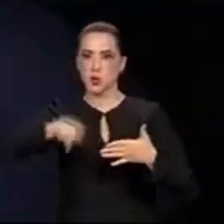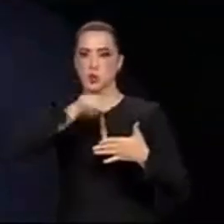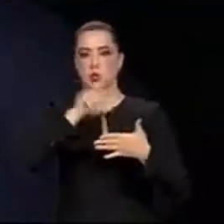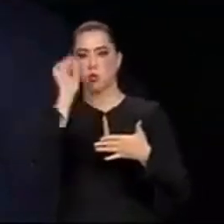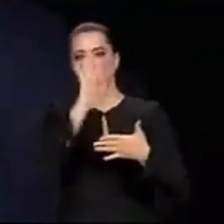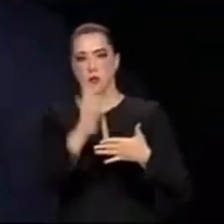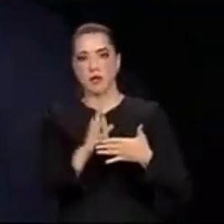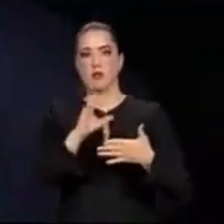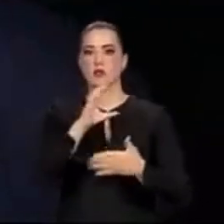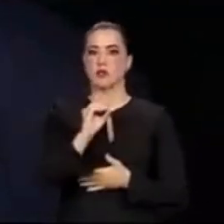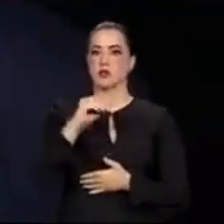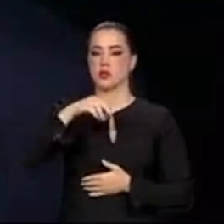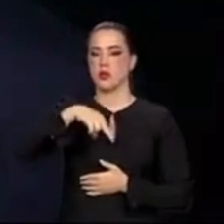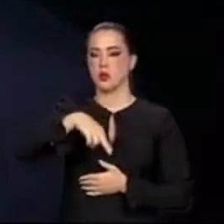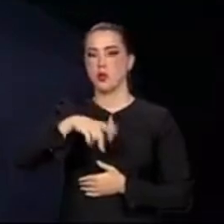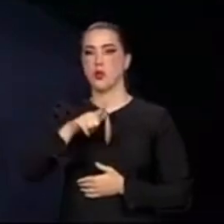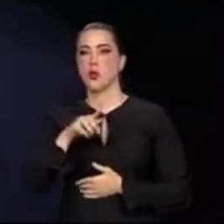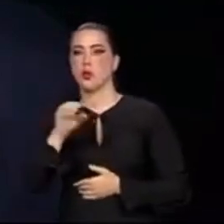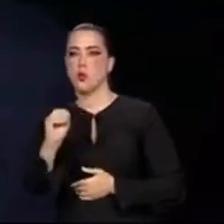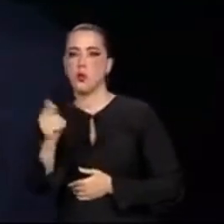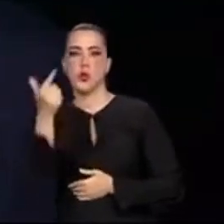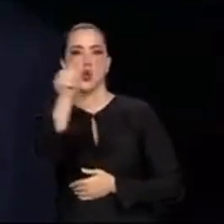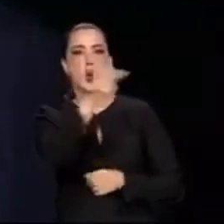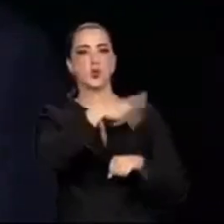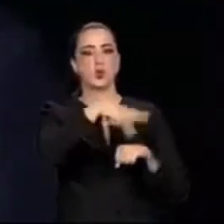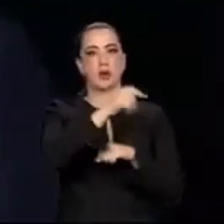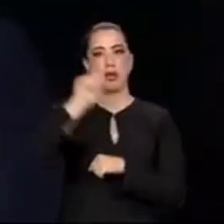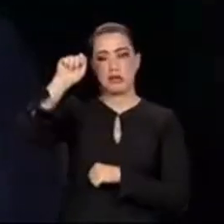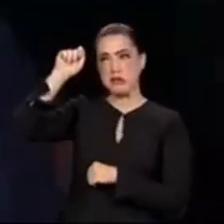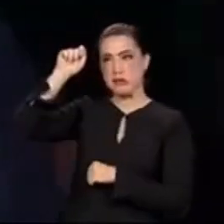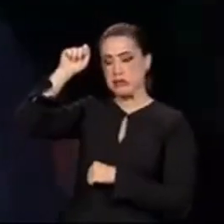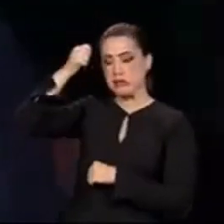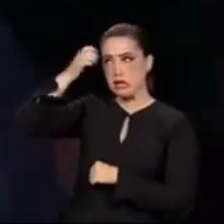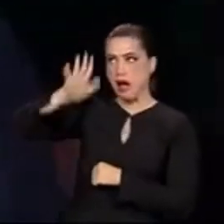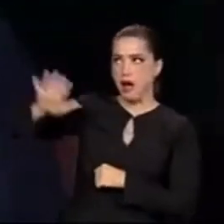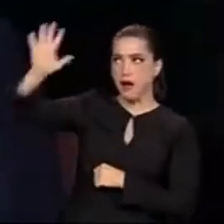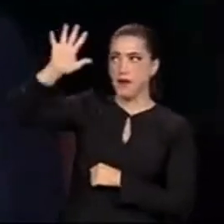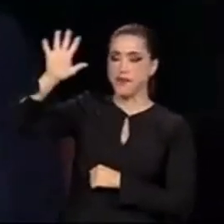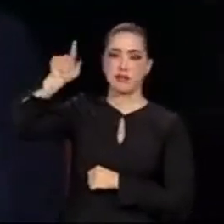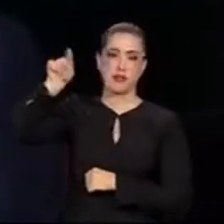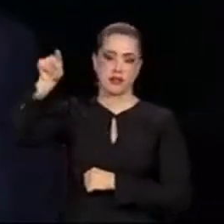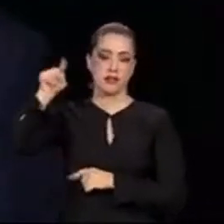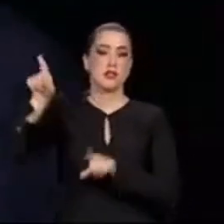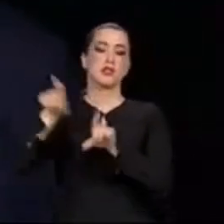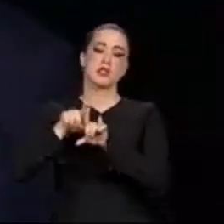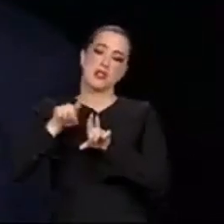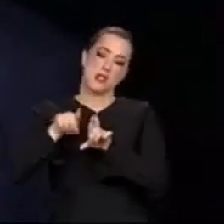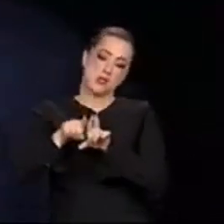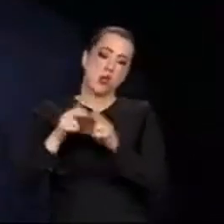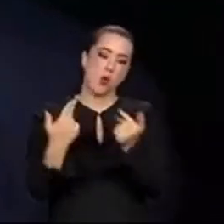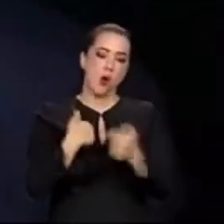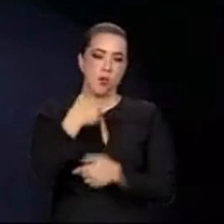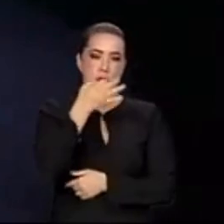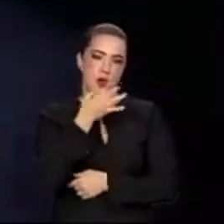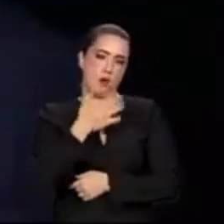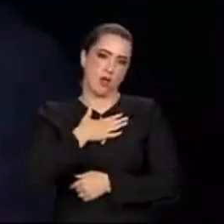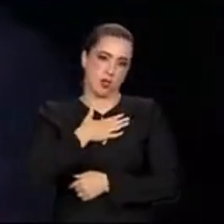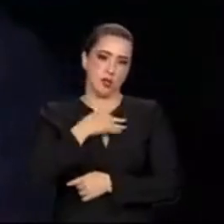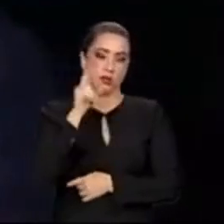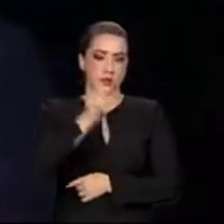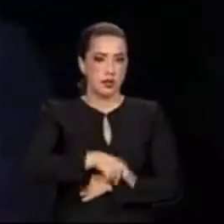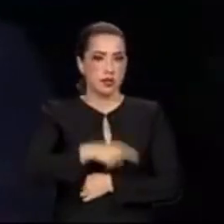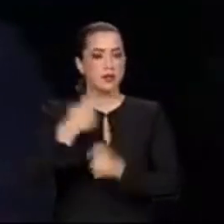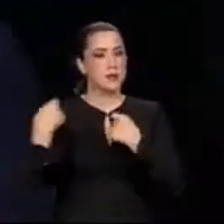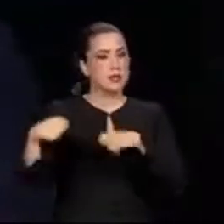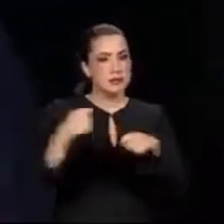o Congo e outros países africanos e eu acho que é importante ter em